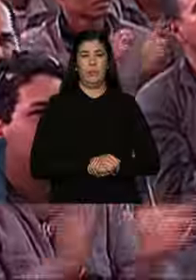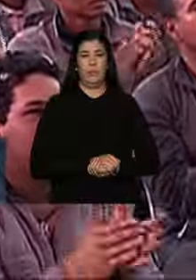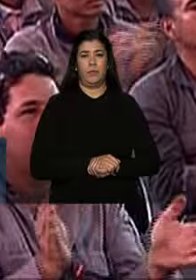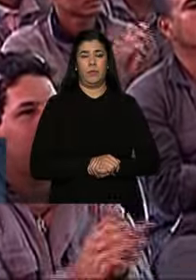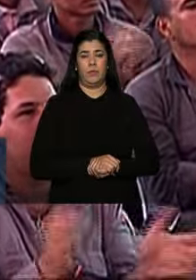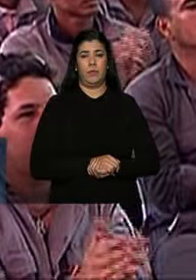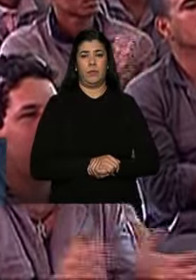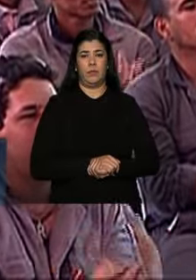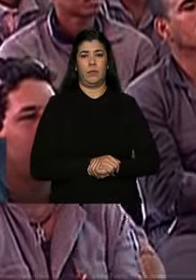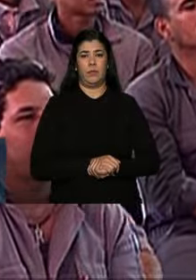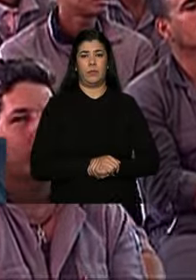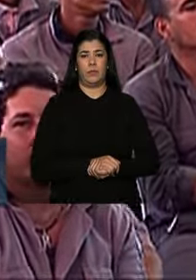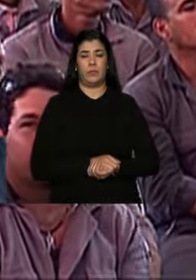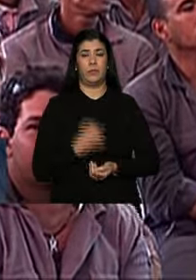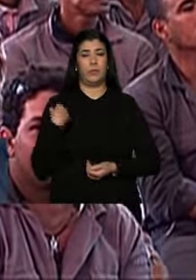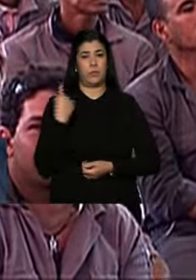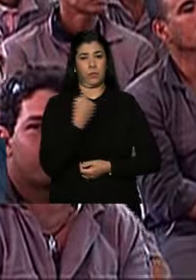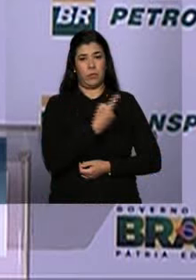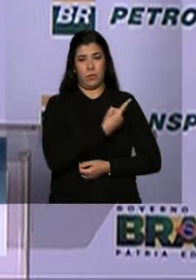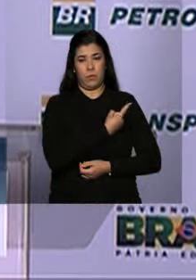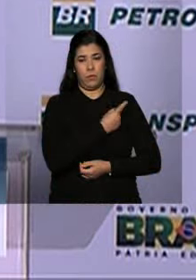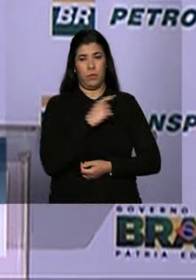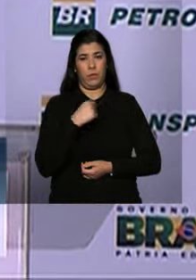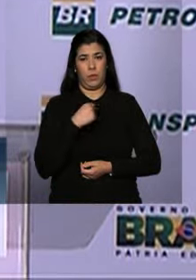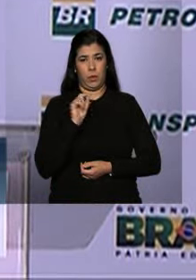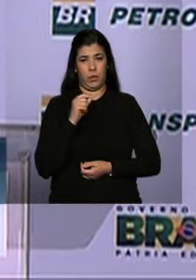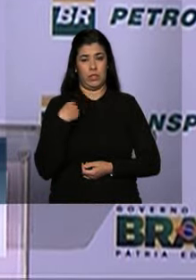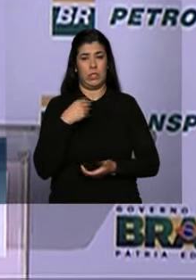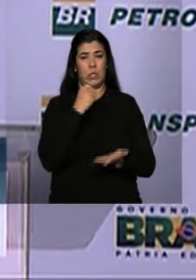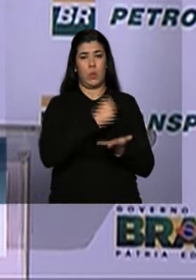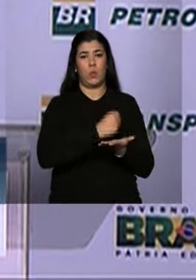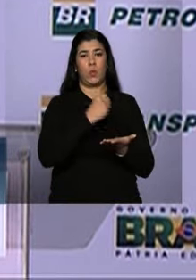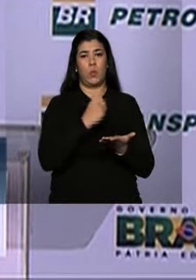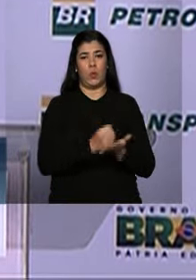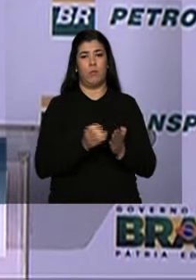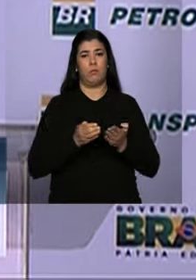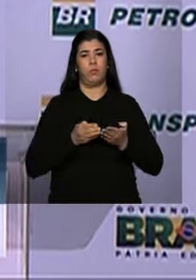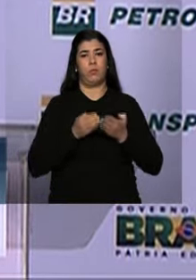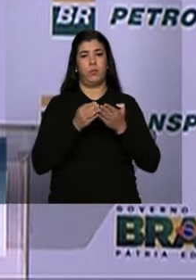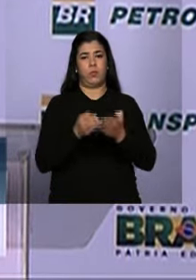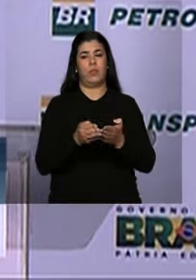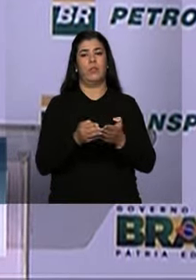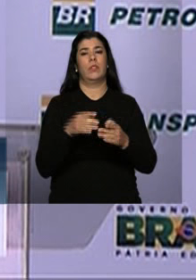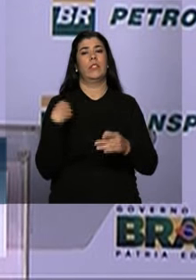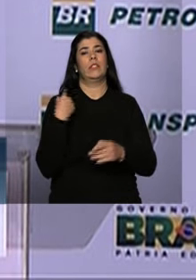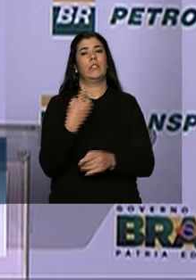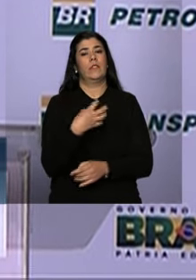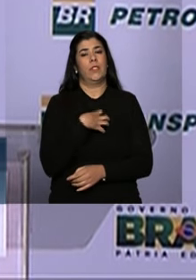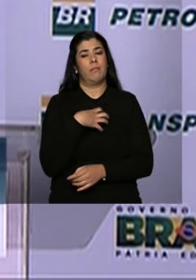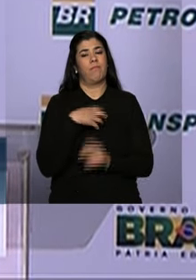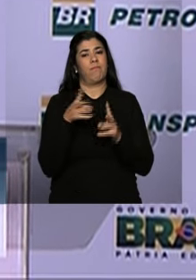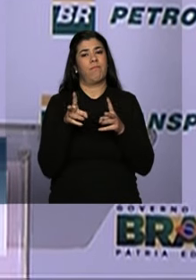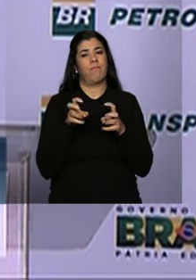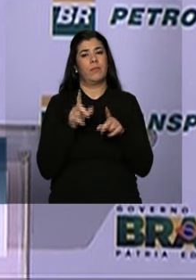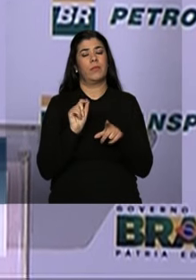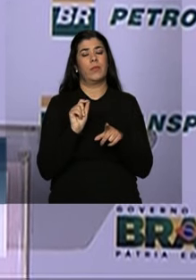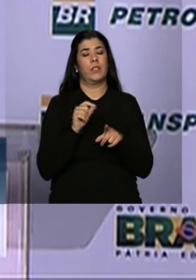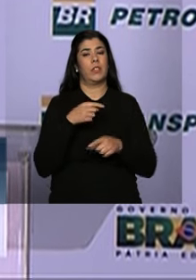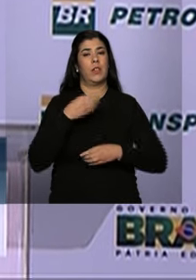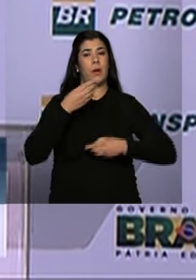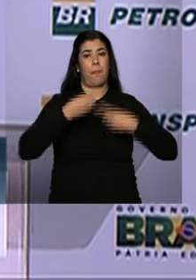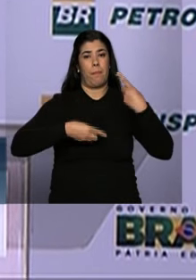Para nós, que somos os contratantes, isso realmente mostra que todo o nosso trabalho, a nossa política